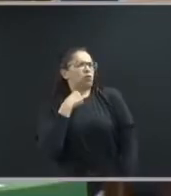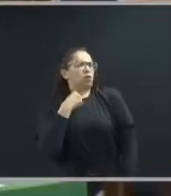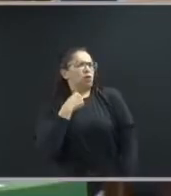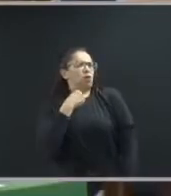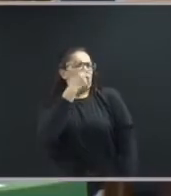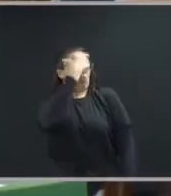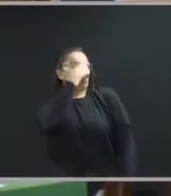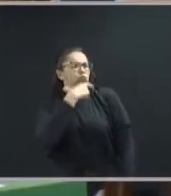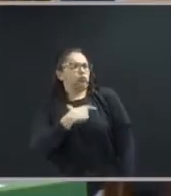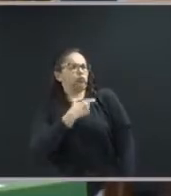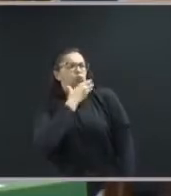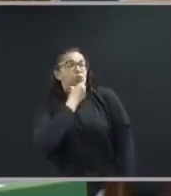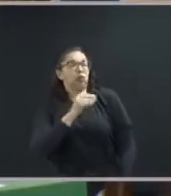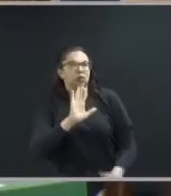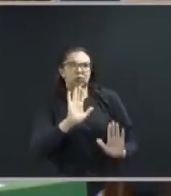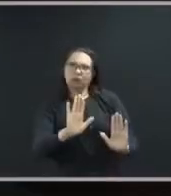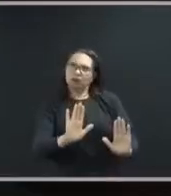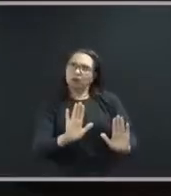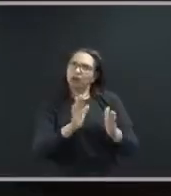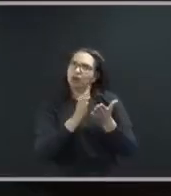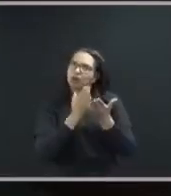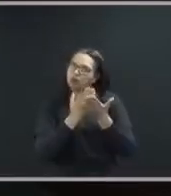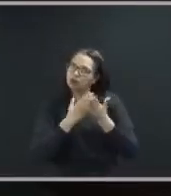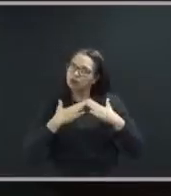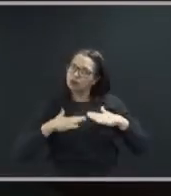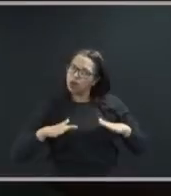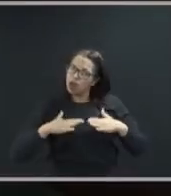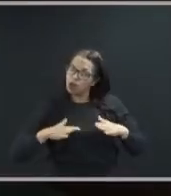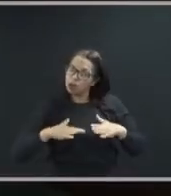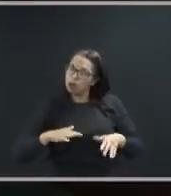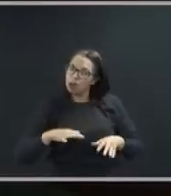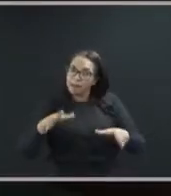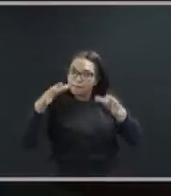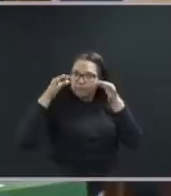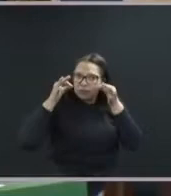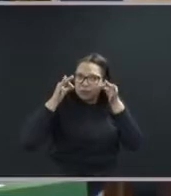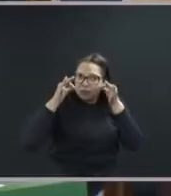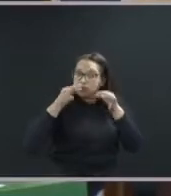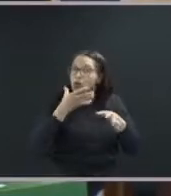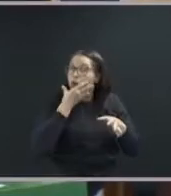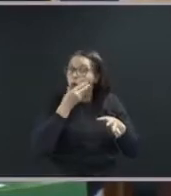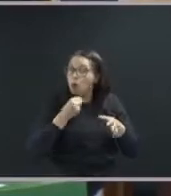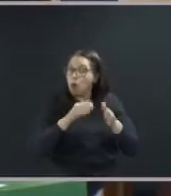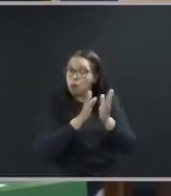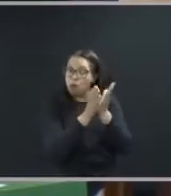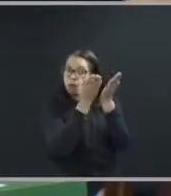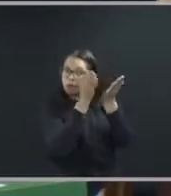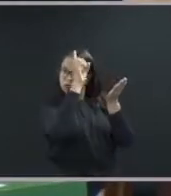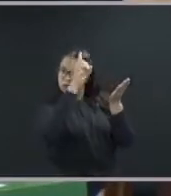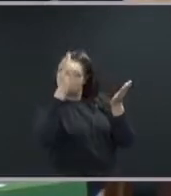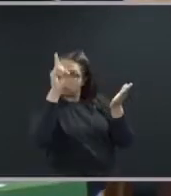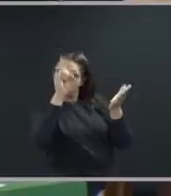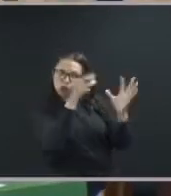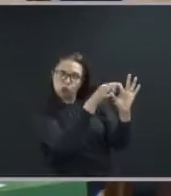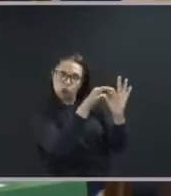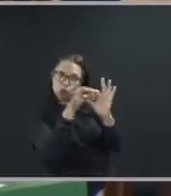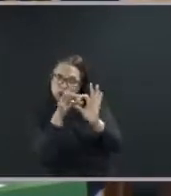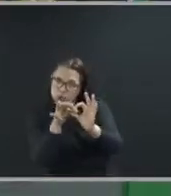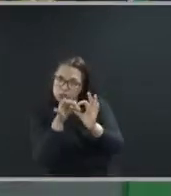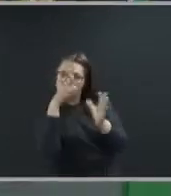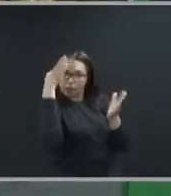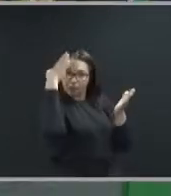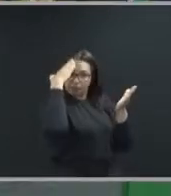irmão, pega o texto dentro de um contexto para poder entender o negócio. Aí o irmão fala, eu não concordo. Mas quem não concorda,